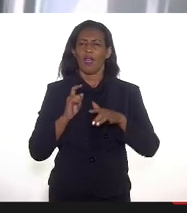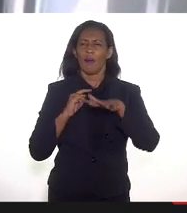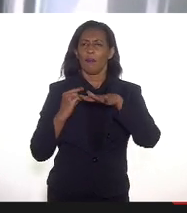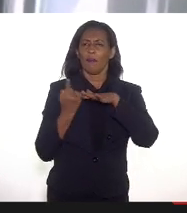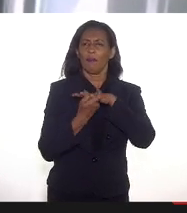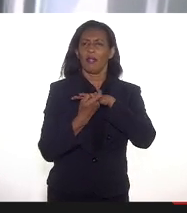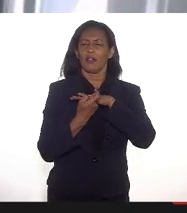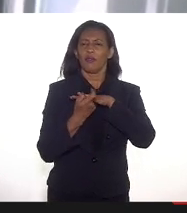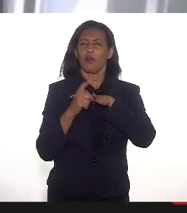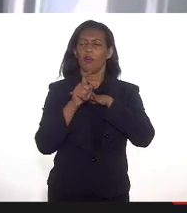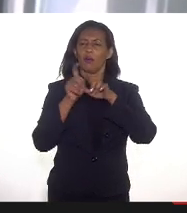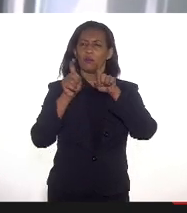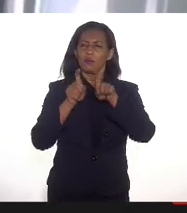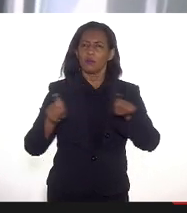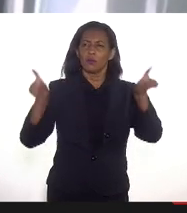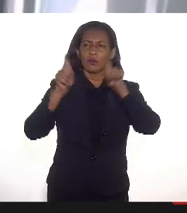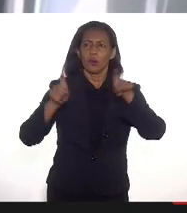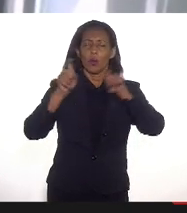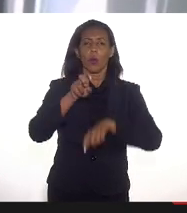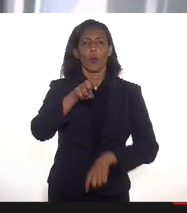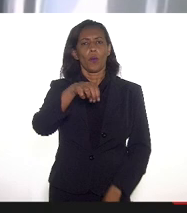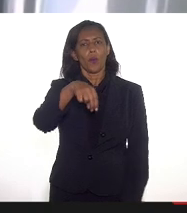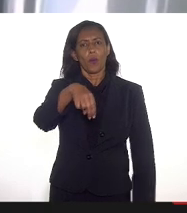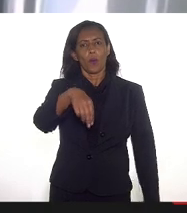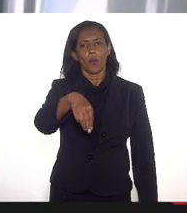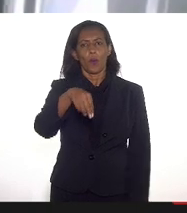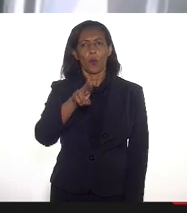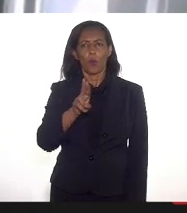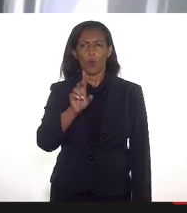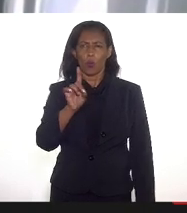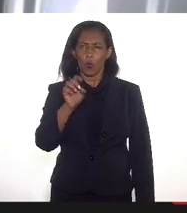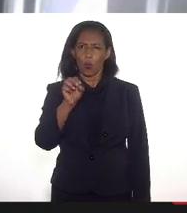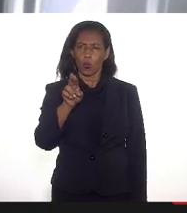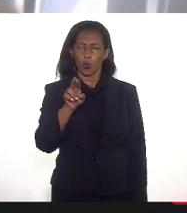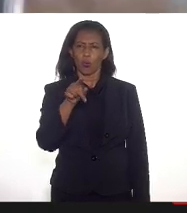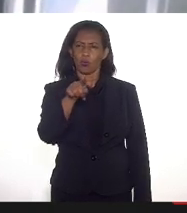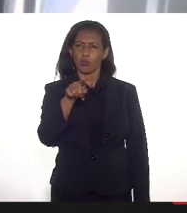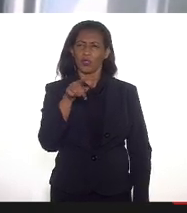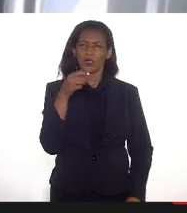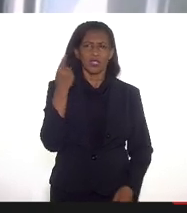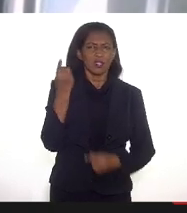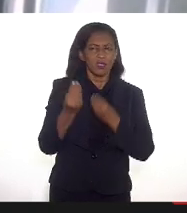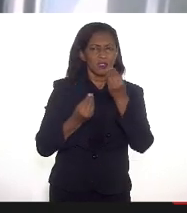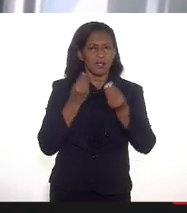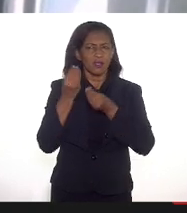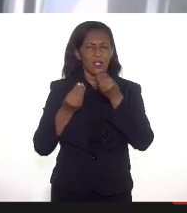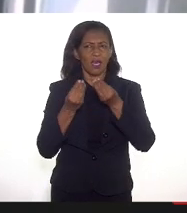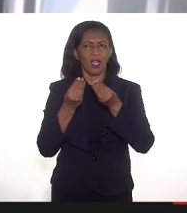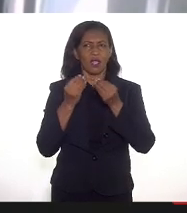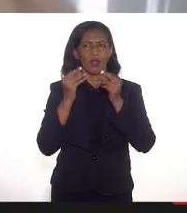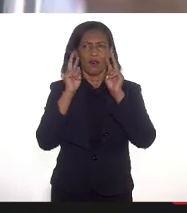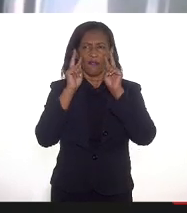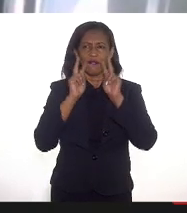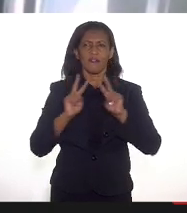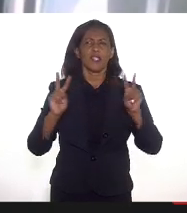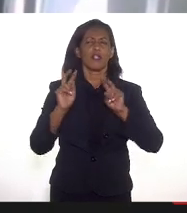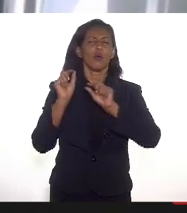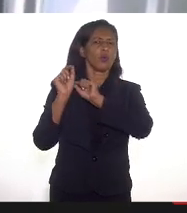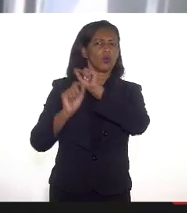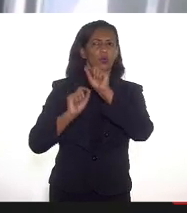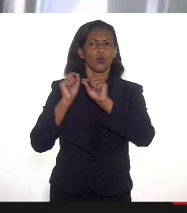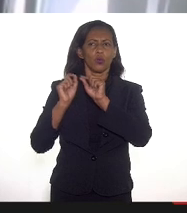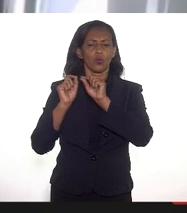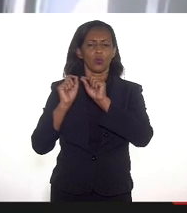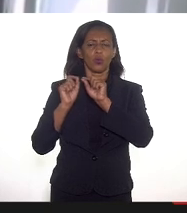segmento, vocês têm um balanço de qual foi o alcance, qual foi o percentual de alunos que entraram,